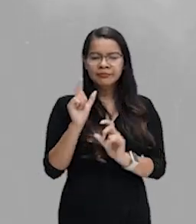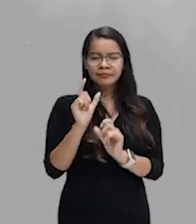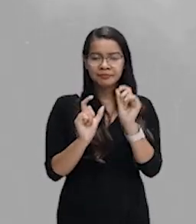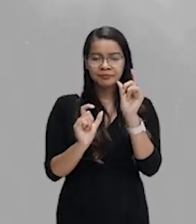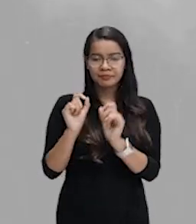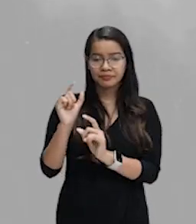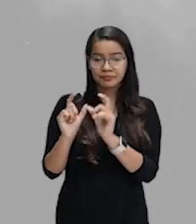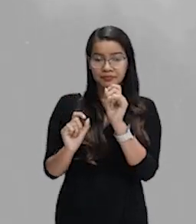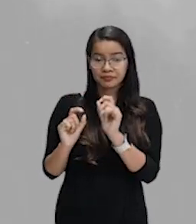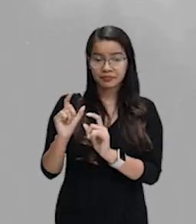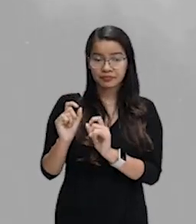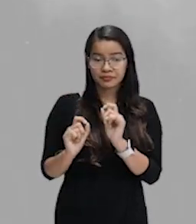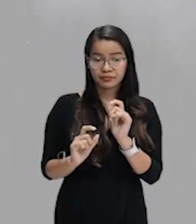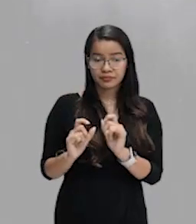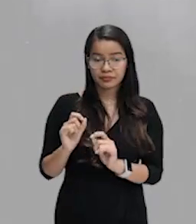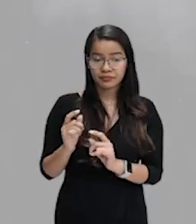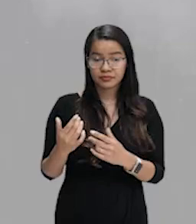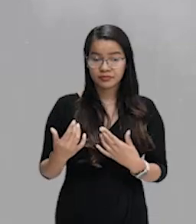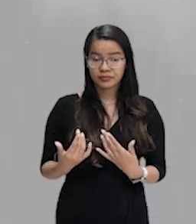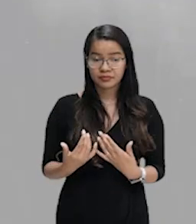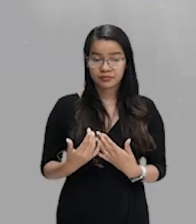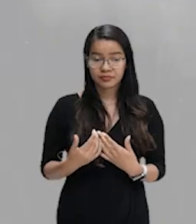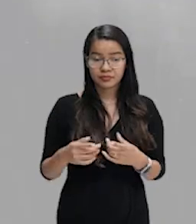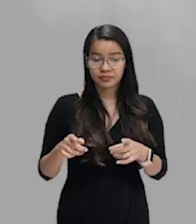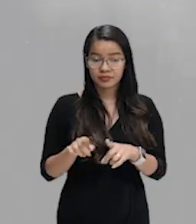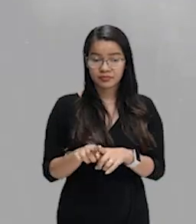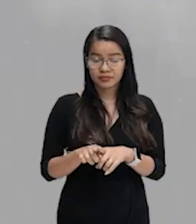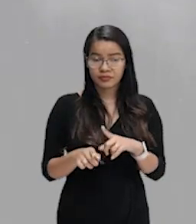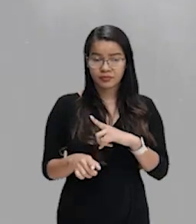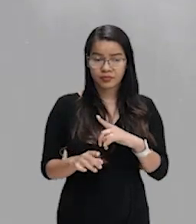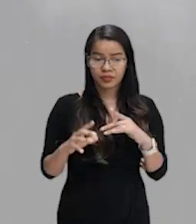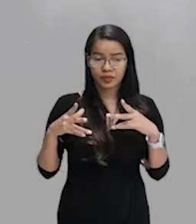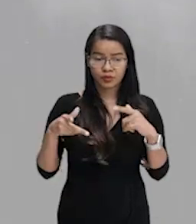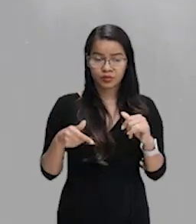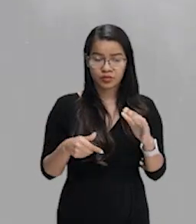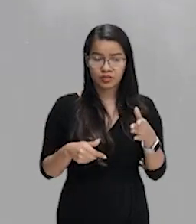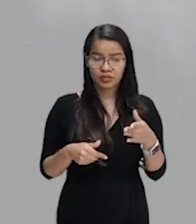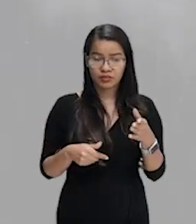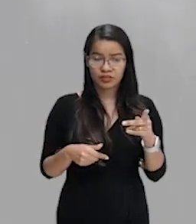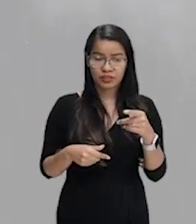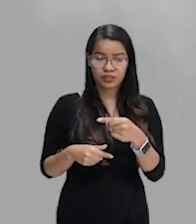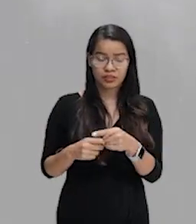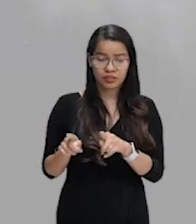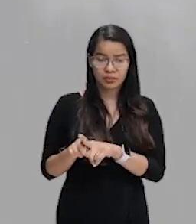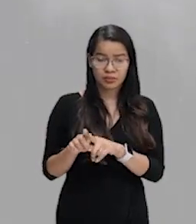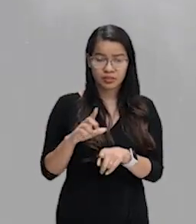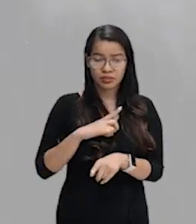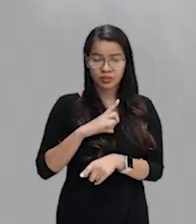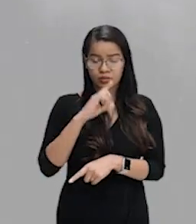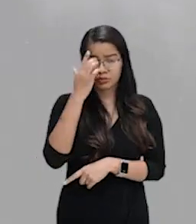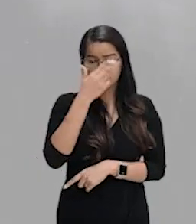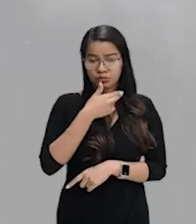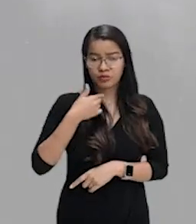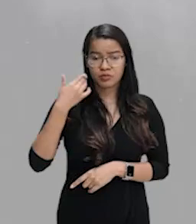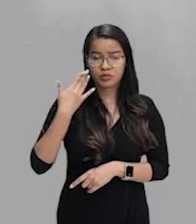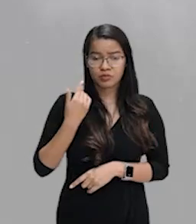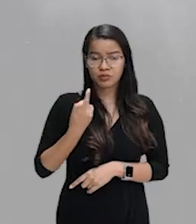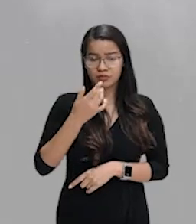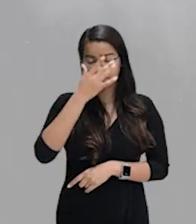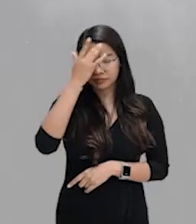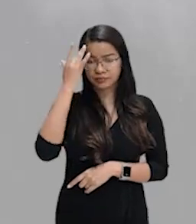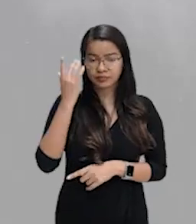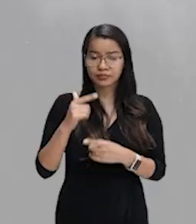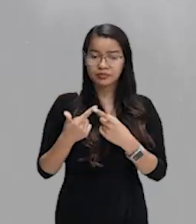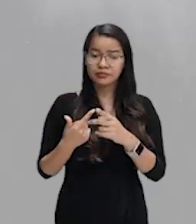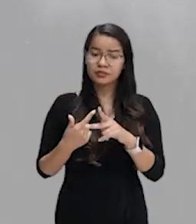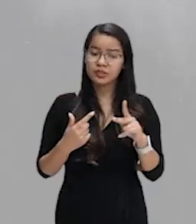espermatozoides. Caramba, viajei agora. Ao mesmo tempo que tem tudo isso que eu falei, tem o rosto de uma pessoa. Aí, né? Professor, o